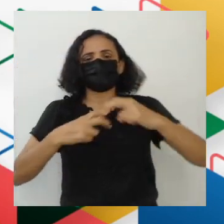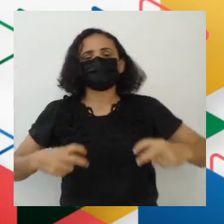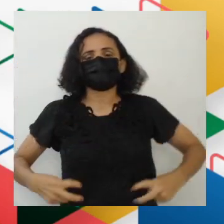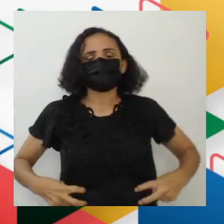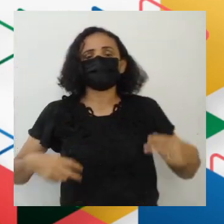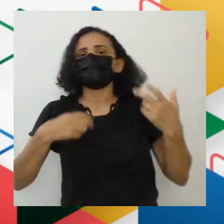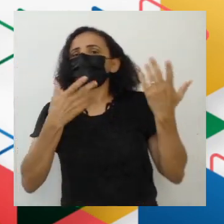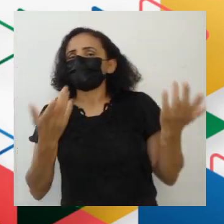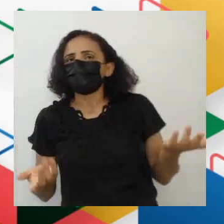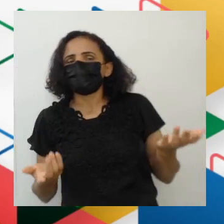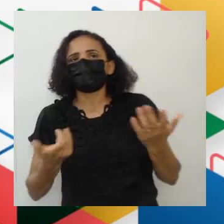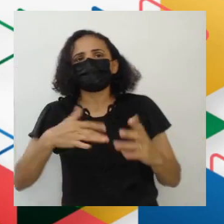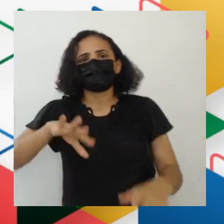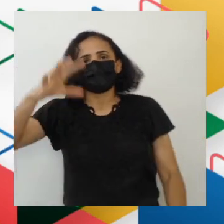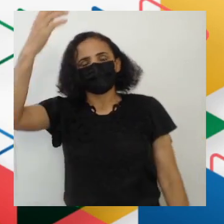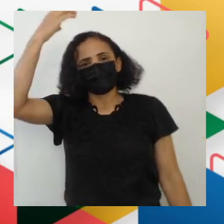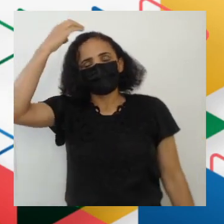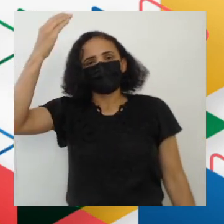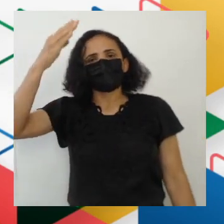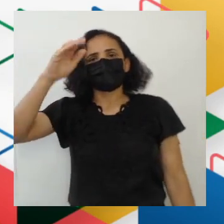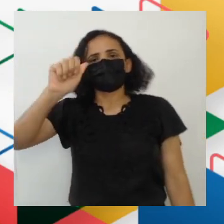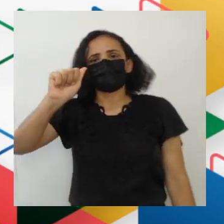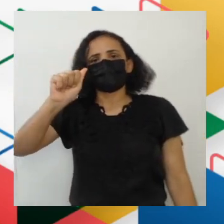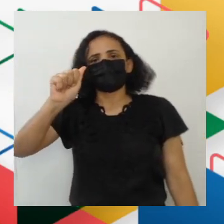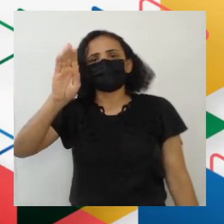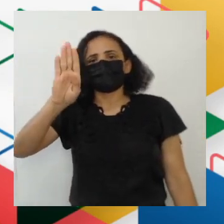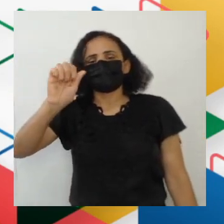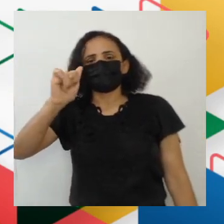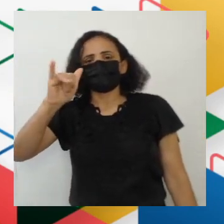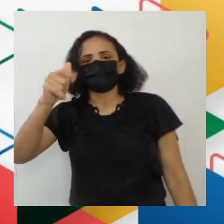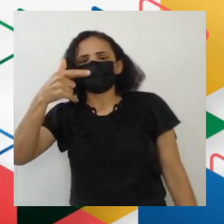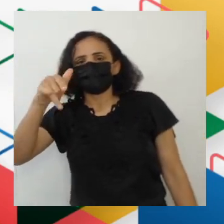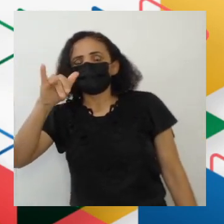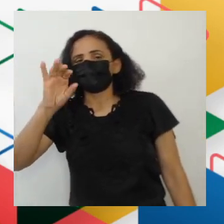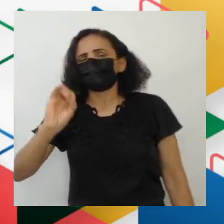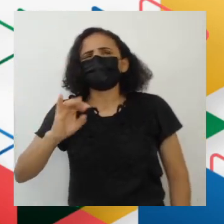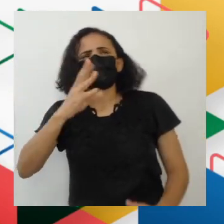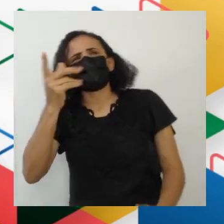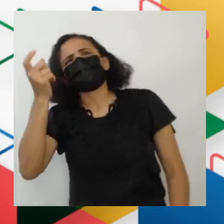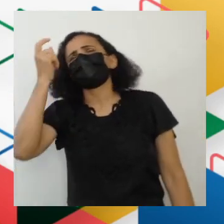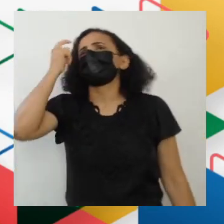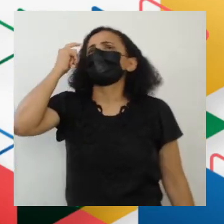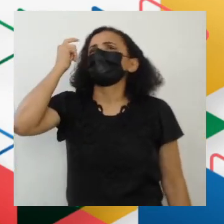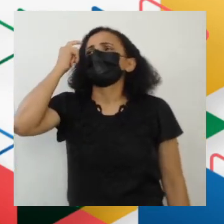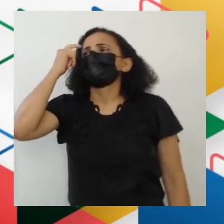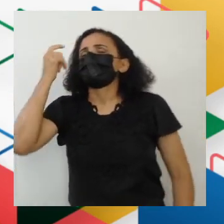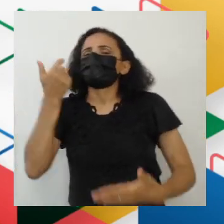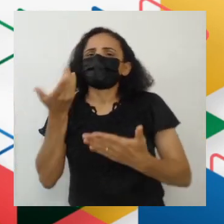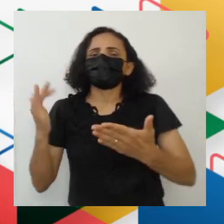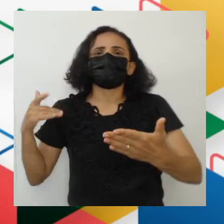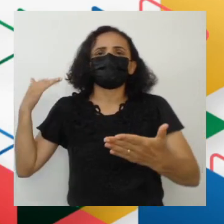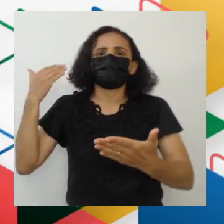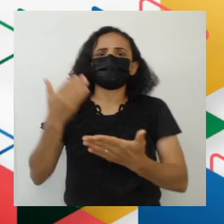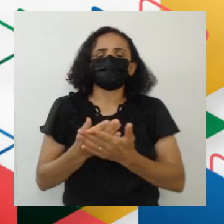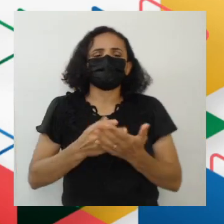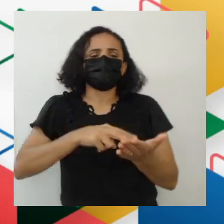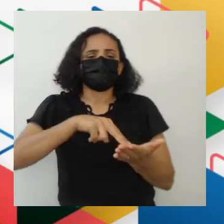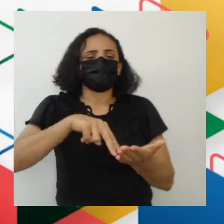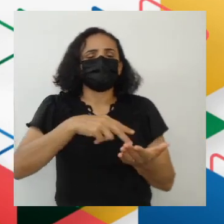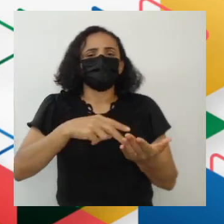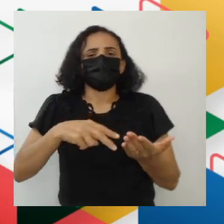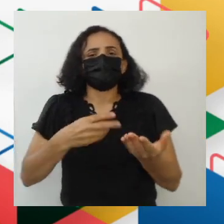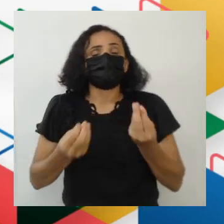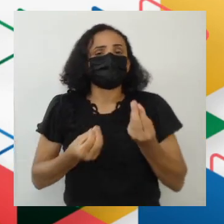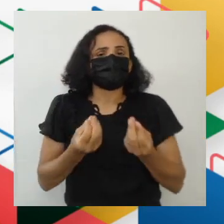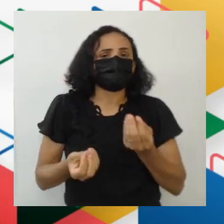do Baião deu origem ao chachado, que deu origem então a tudo que você tem hoje como sendo o forró, seja